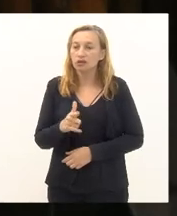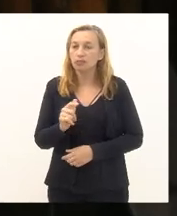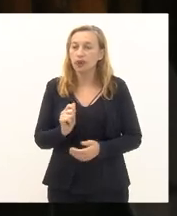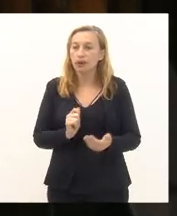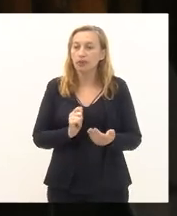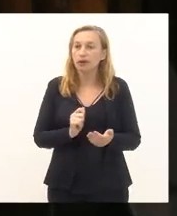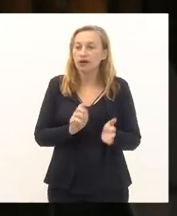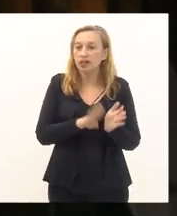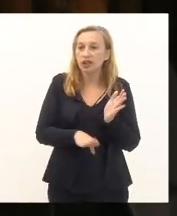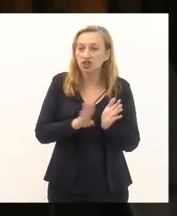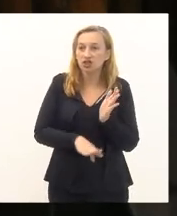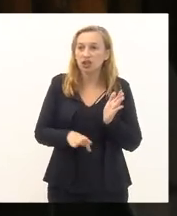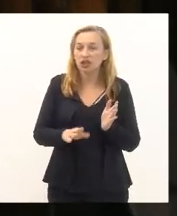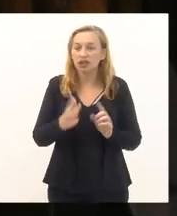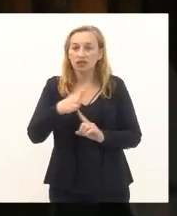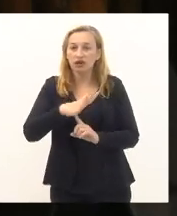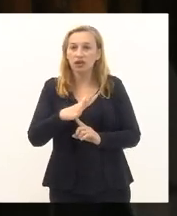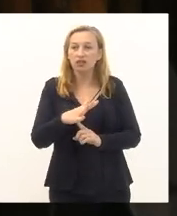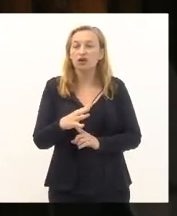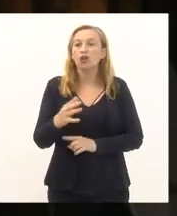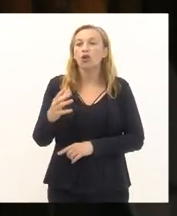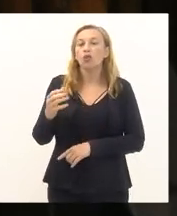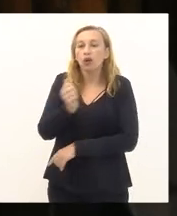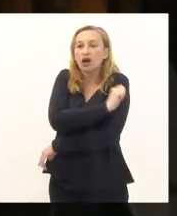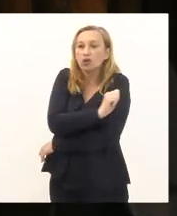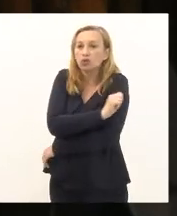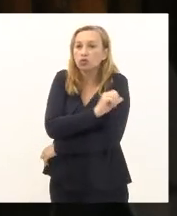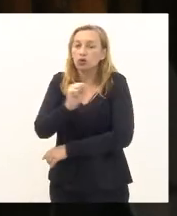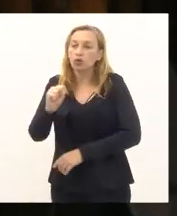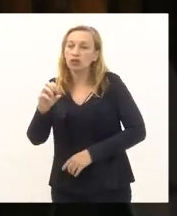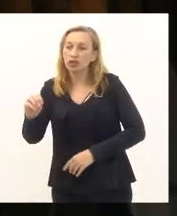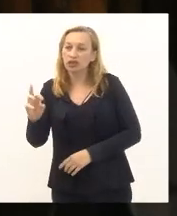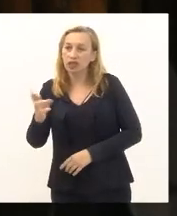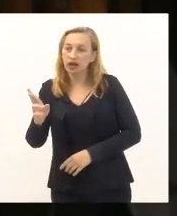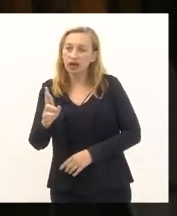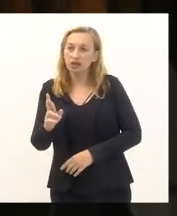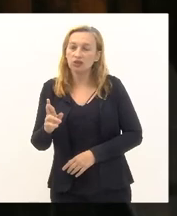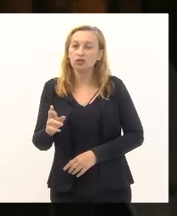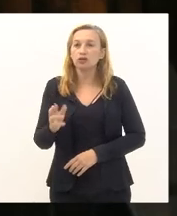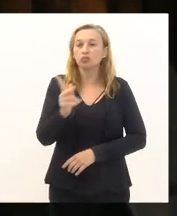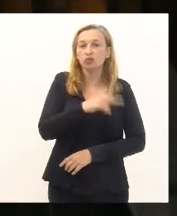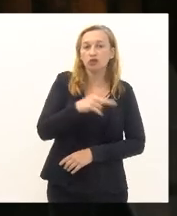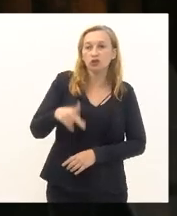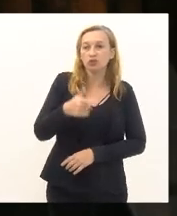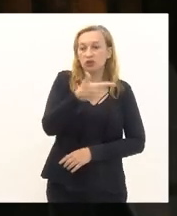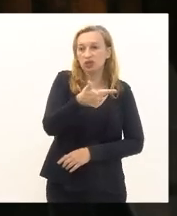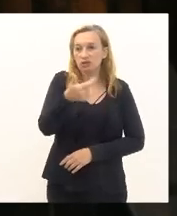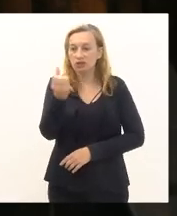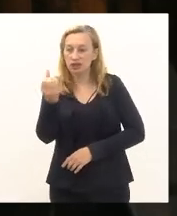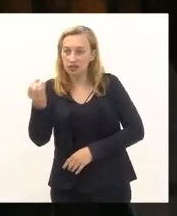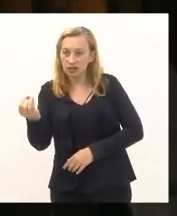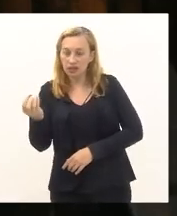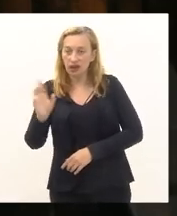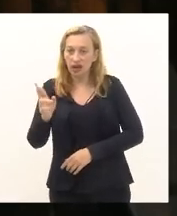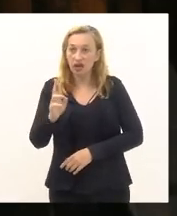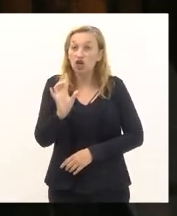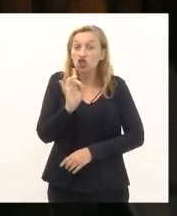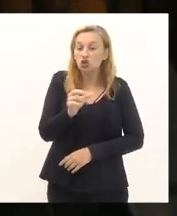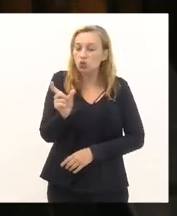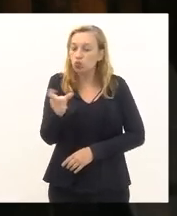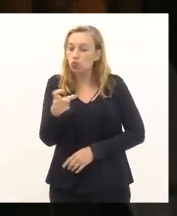feira. O aluno no valor de R$ 80,00, o professor no valor de R$ 160,00. Deputada Marta Rocha, só o